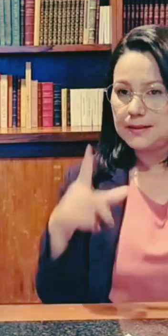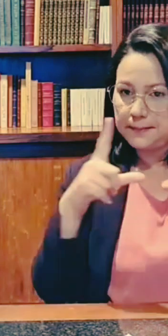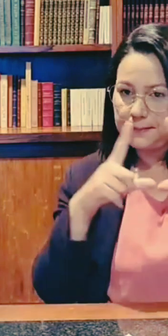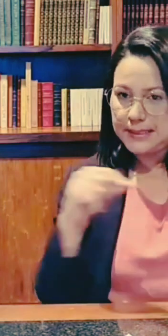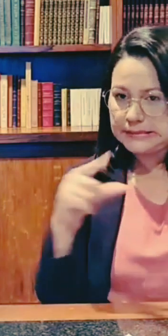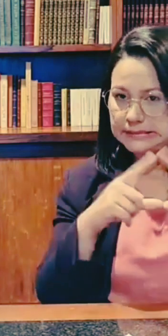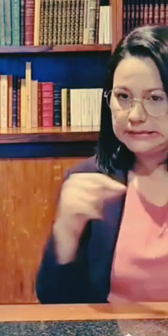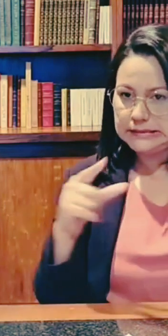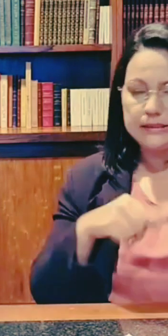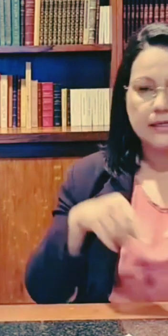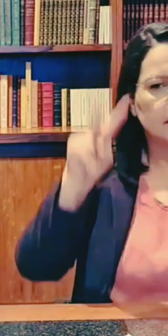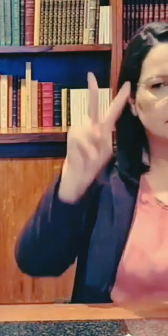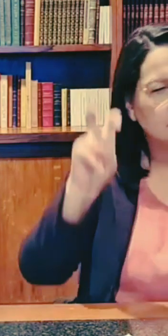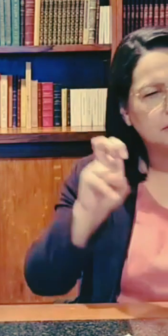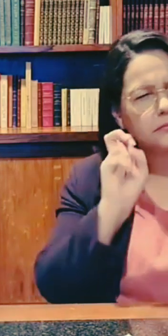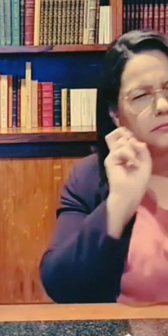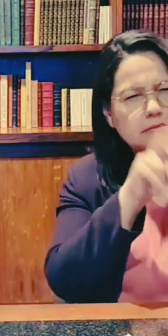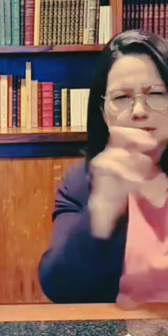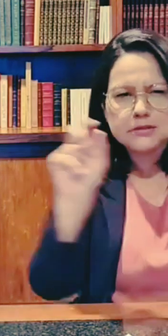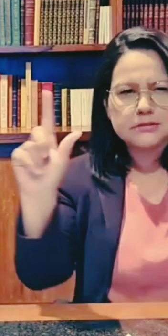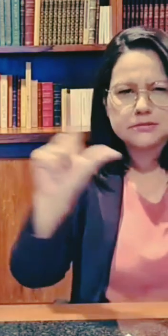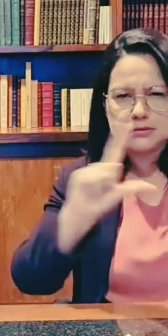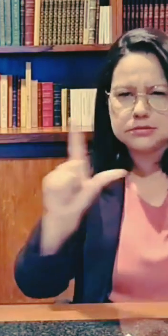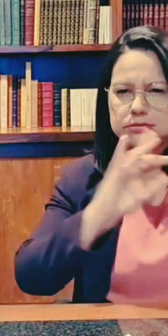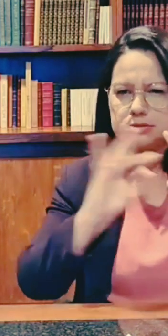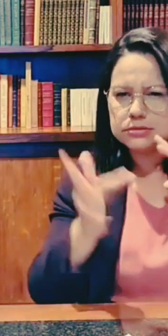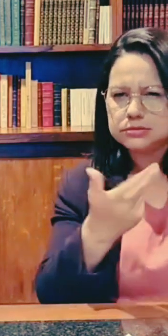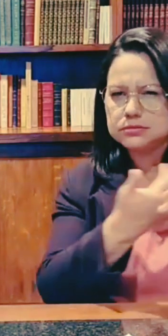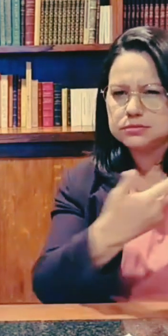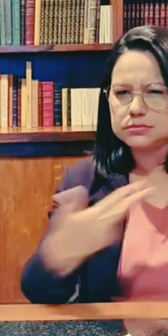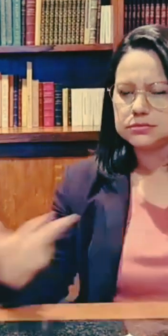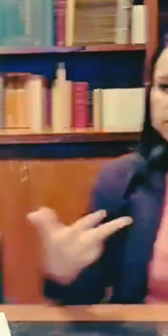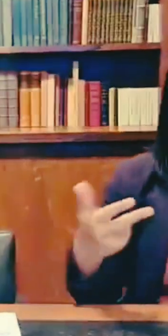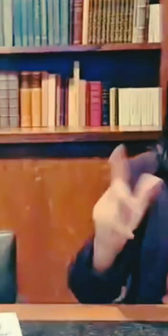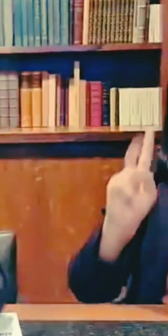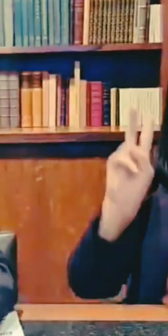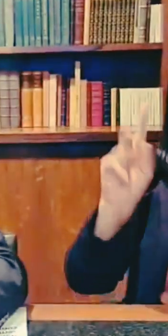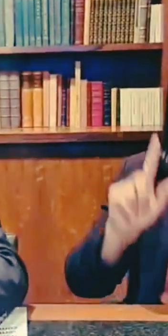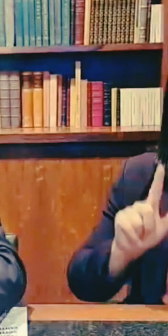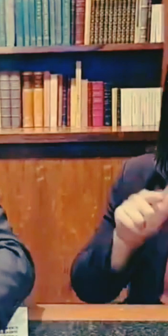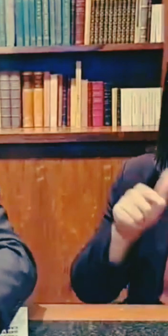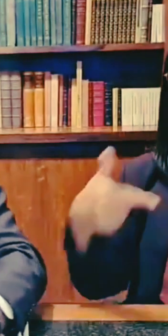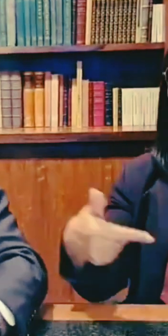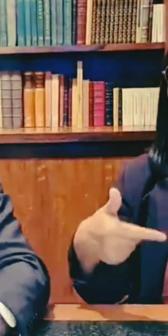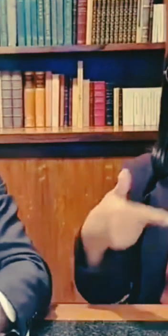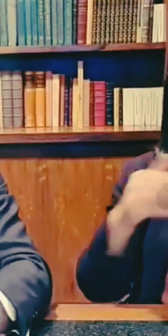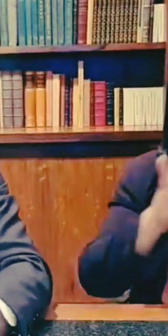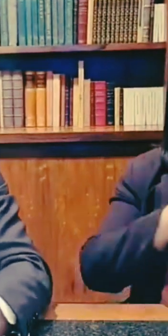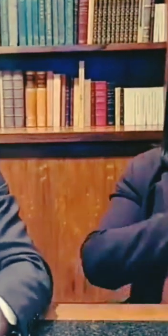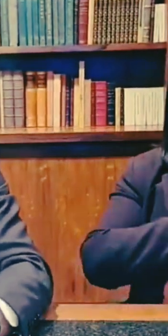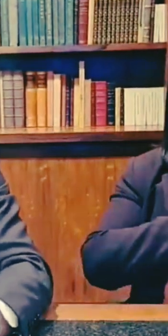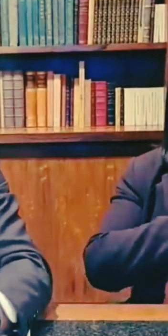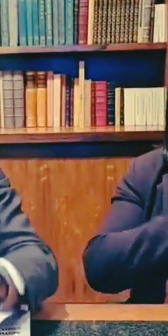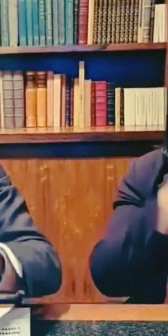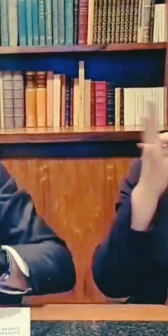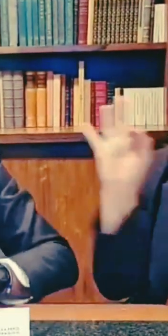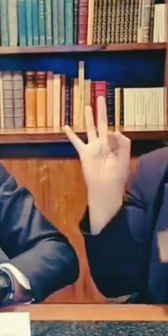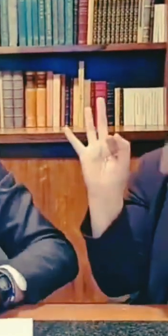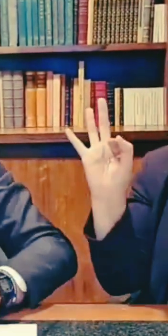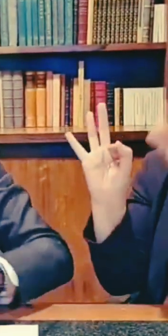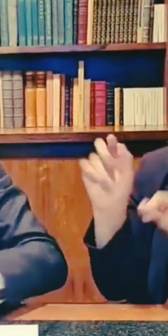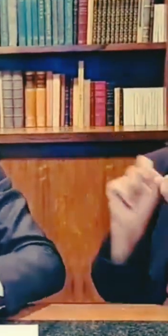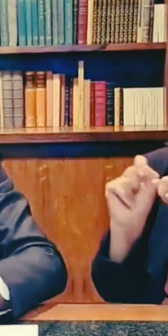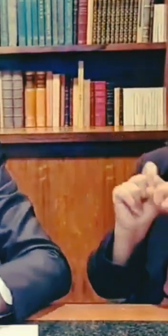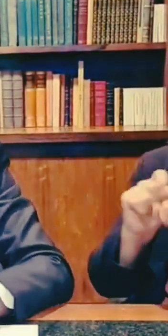Então, pessoal, agora há pouco, o presidente Jair Bolsonaro se manifestou pela primeira vez sobre a operação da Polícia Federal a mando